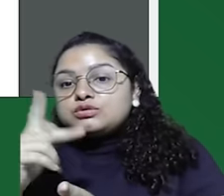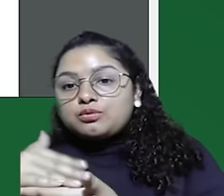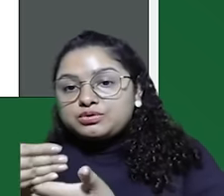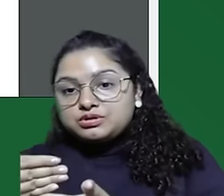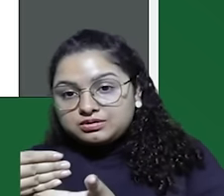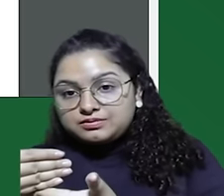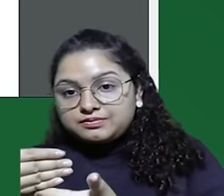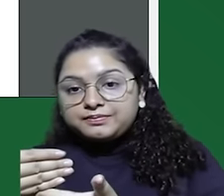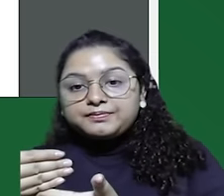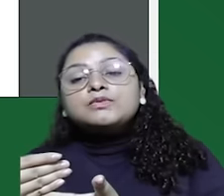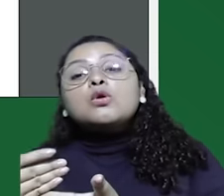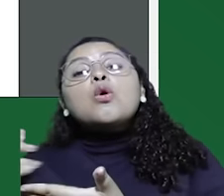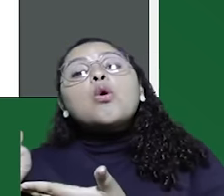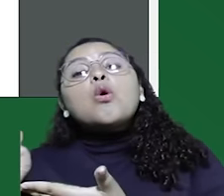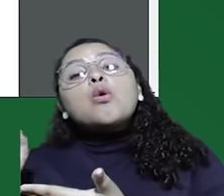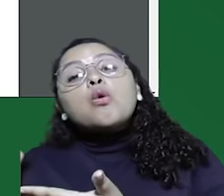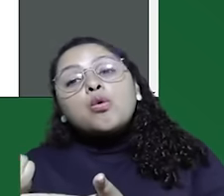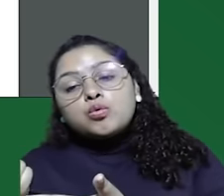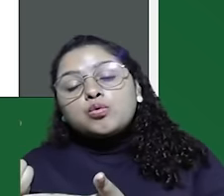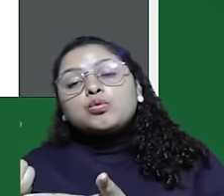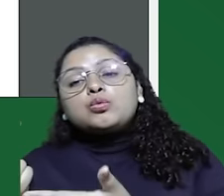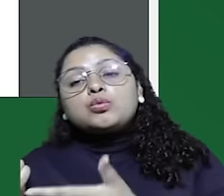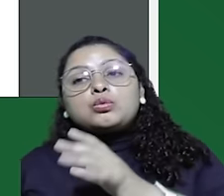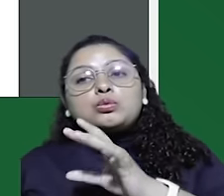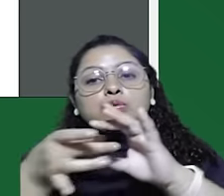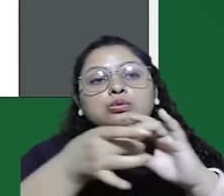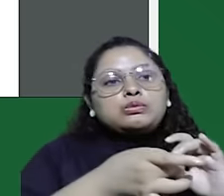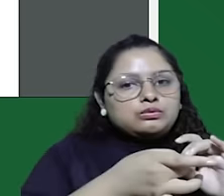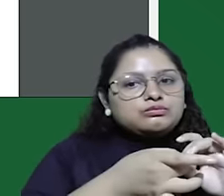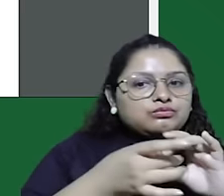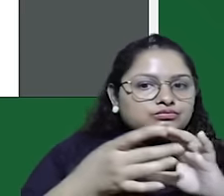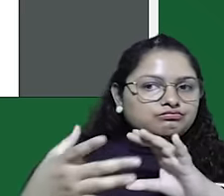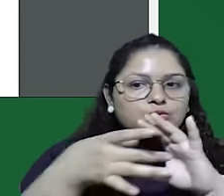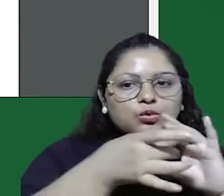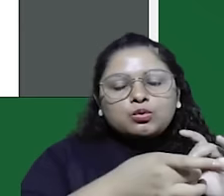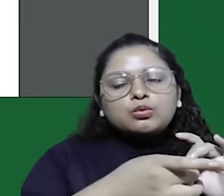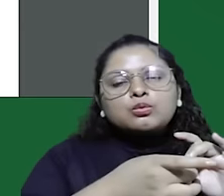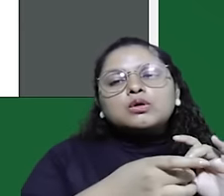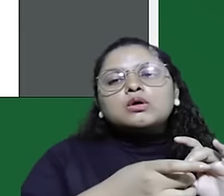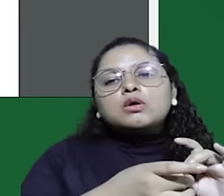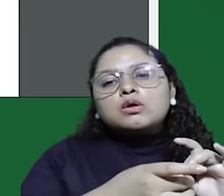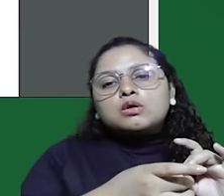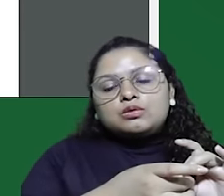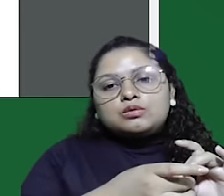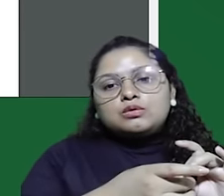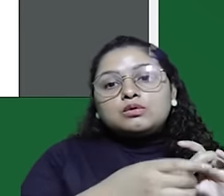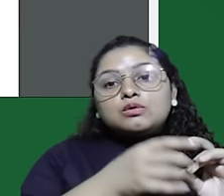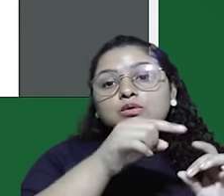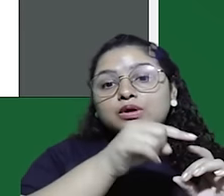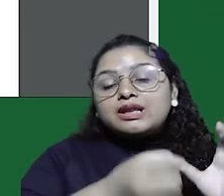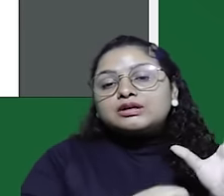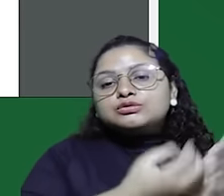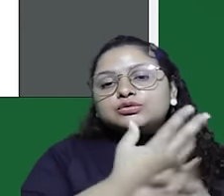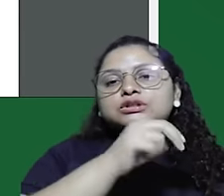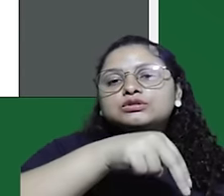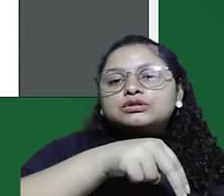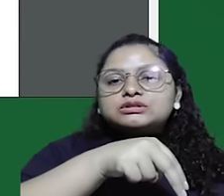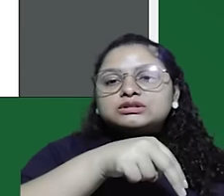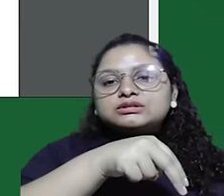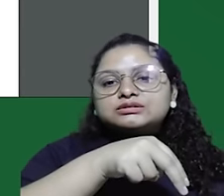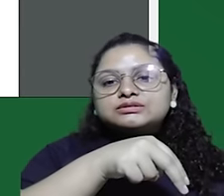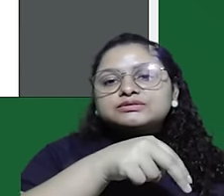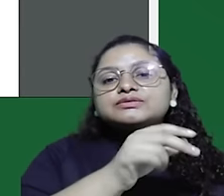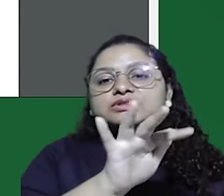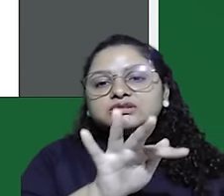funcionamento com o programa emissor de nota fiscal que ele está em web então vai ser uma liberação de Firewall e